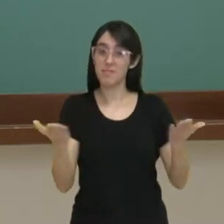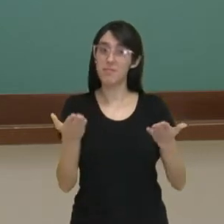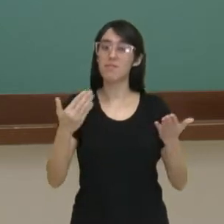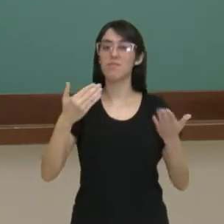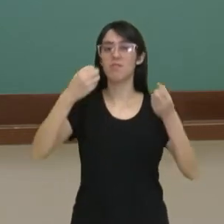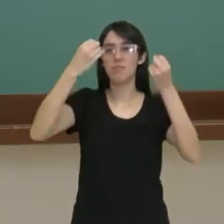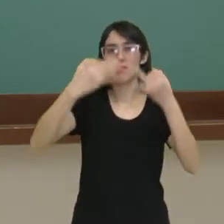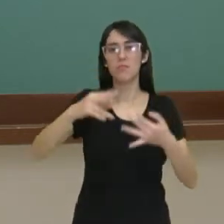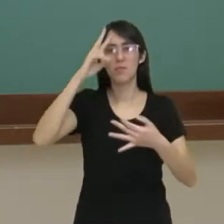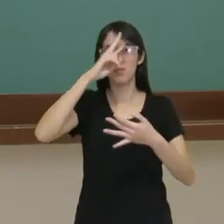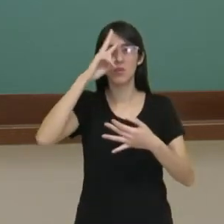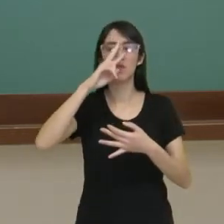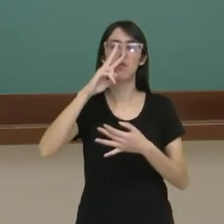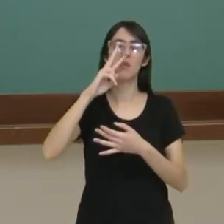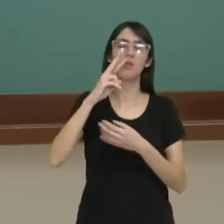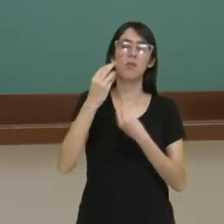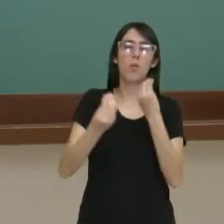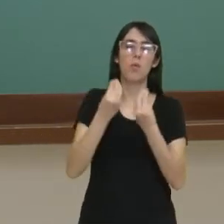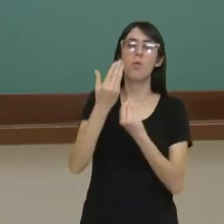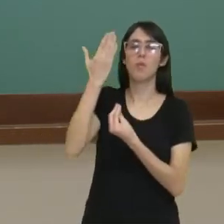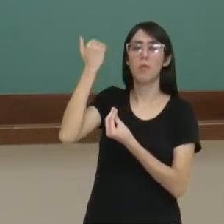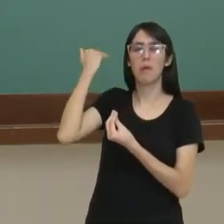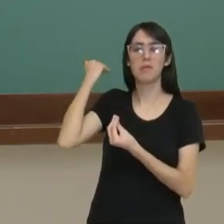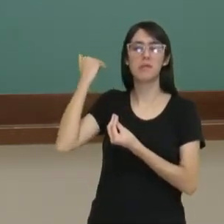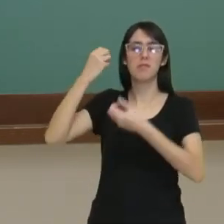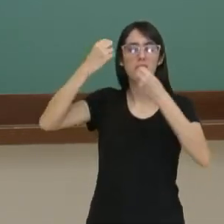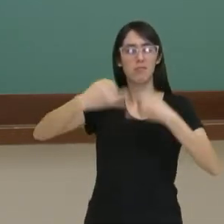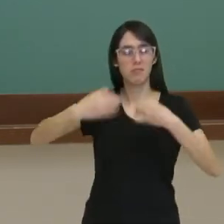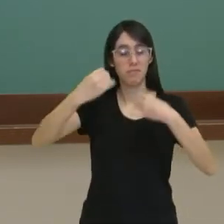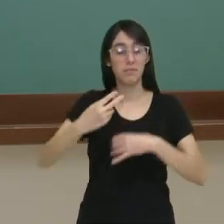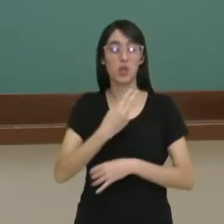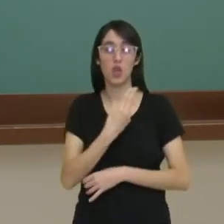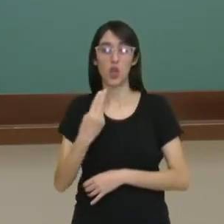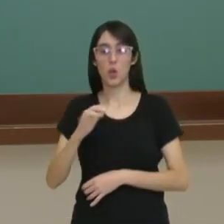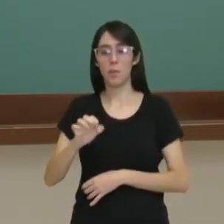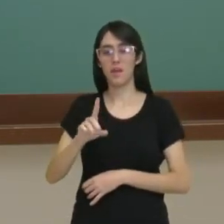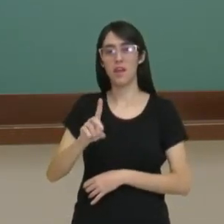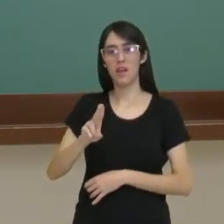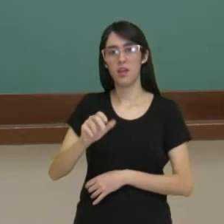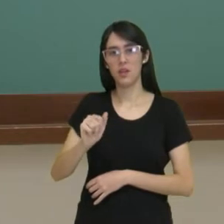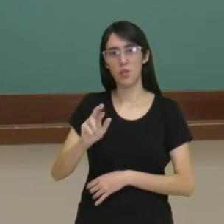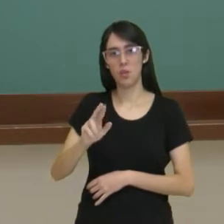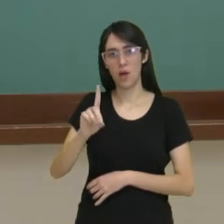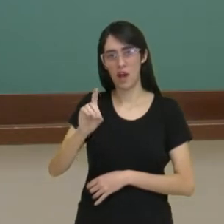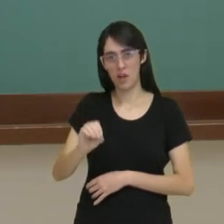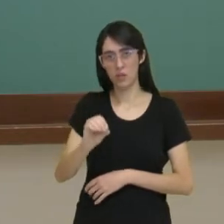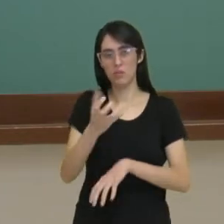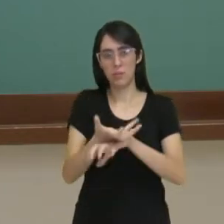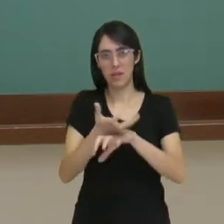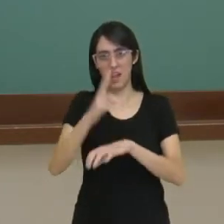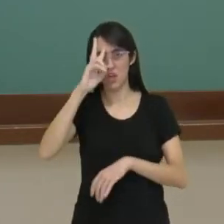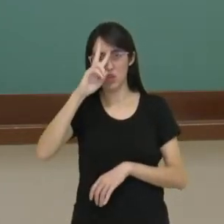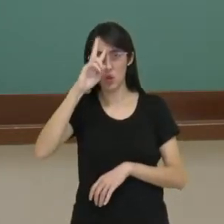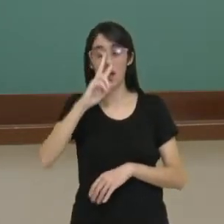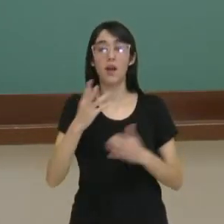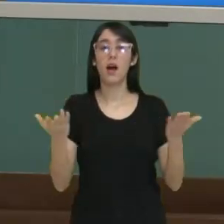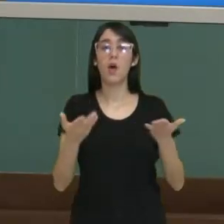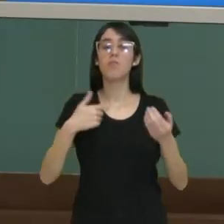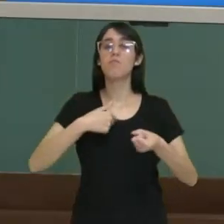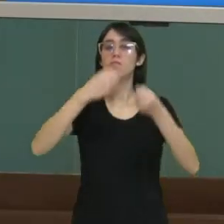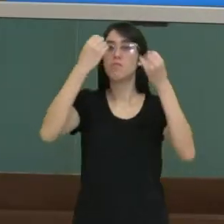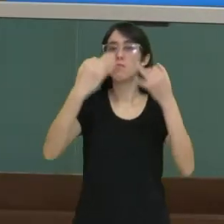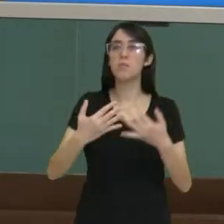pela nossa história com o professor Eduardo, tá? Então aqui é o professor Eduardo de História e hoje nós vamos falar de uma